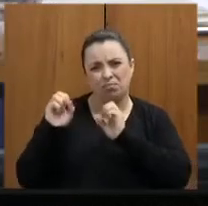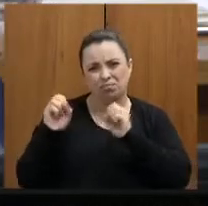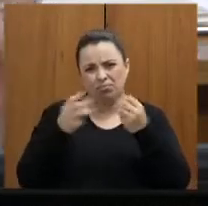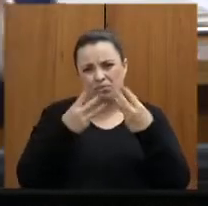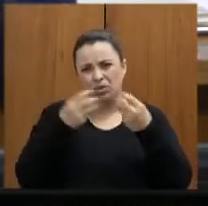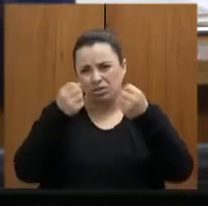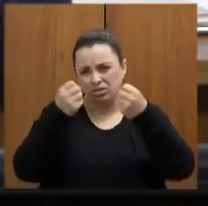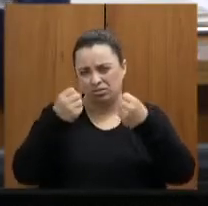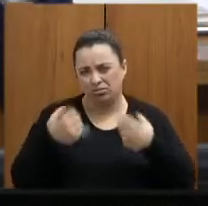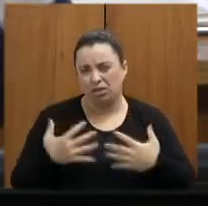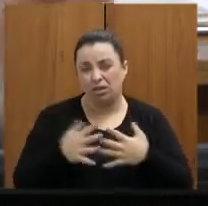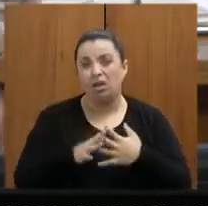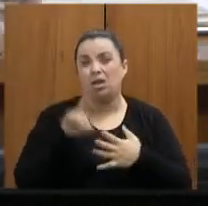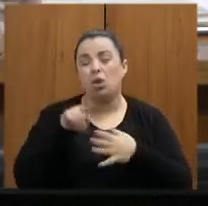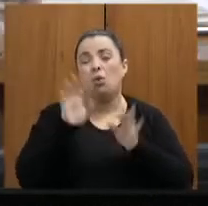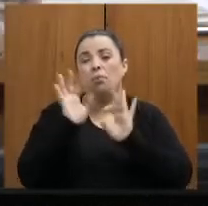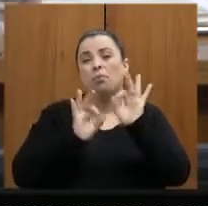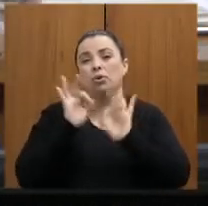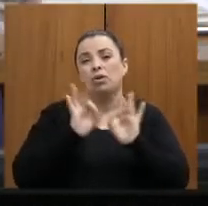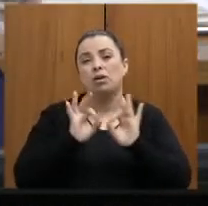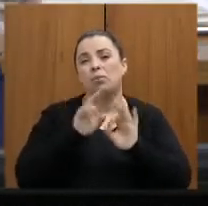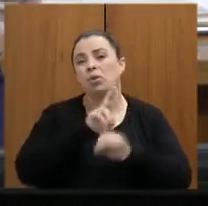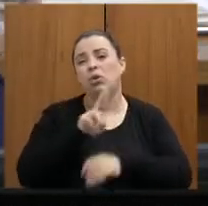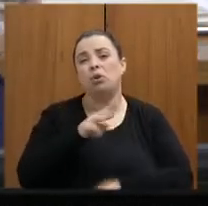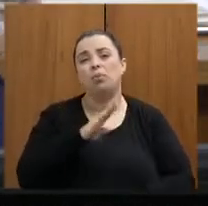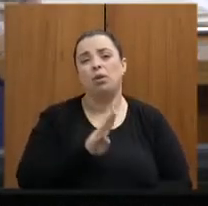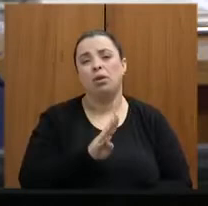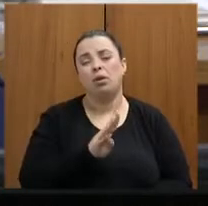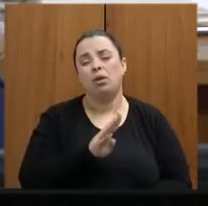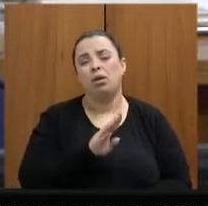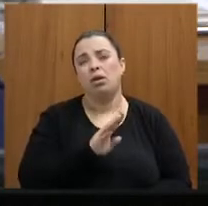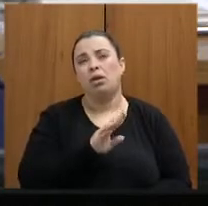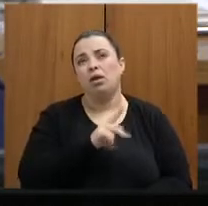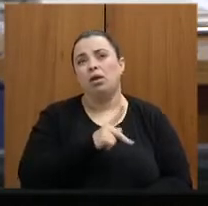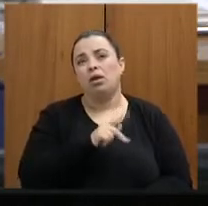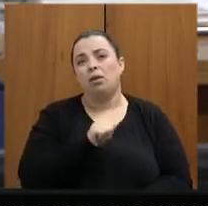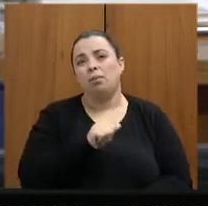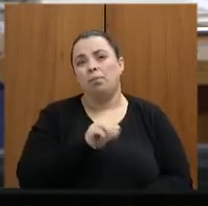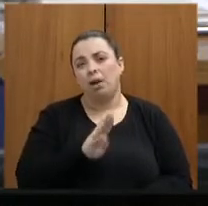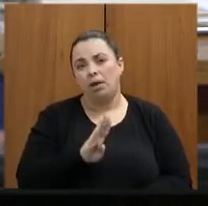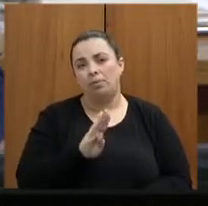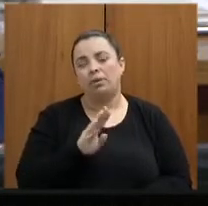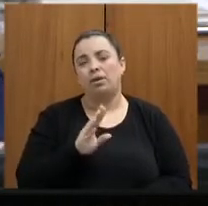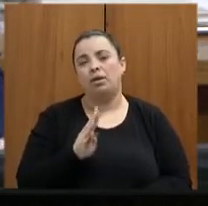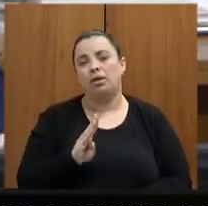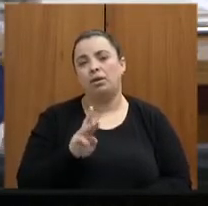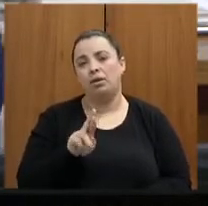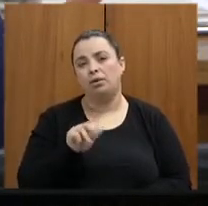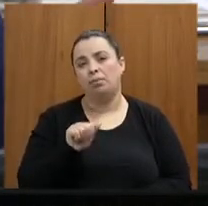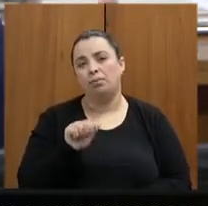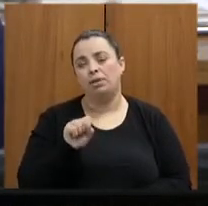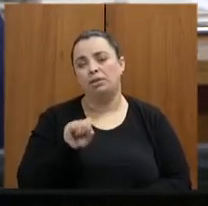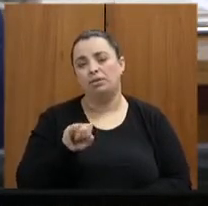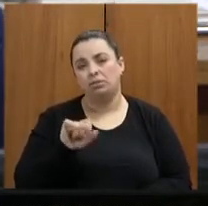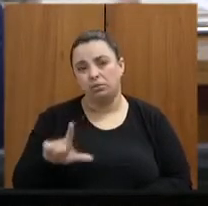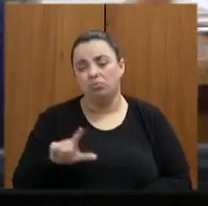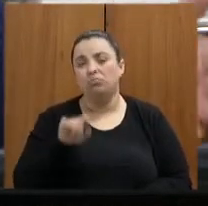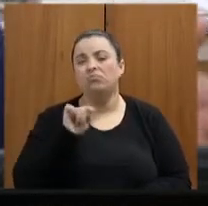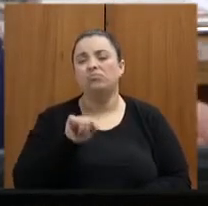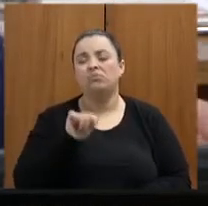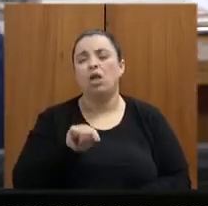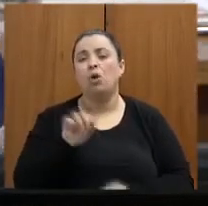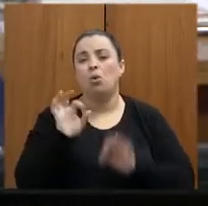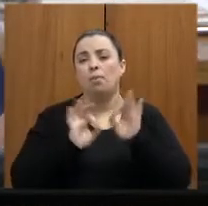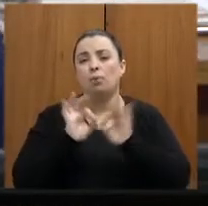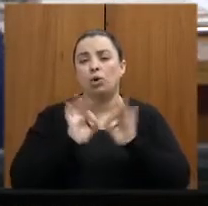é Fabi Brasil tá que é um programa que nós temos é de transferência de